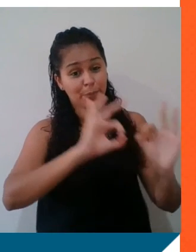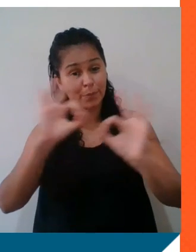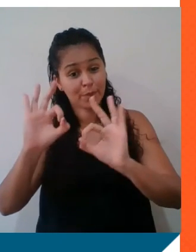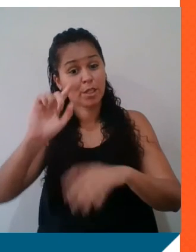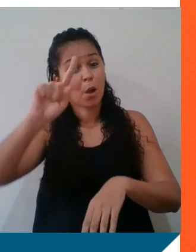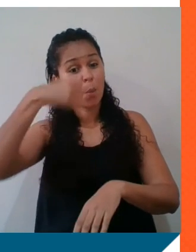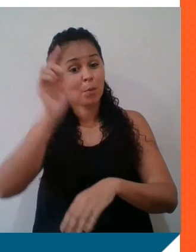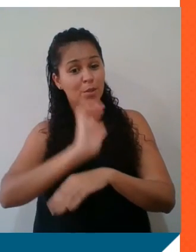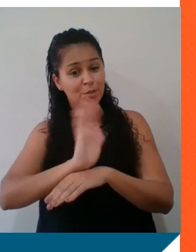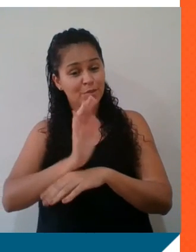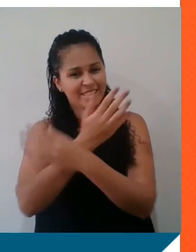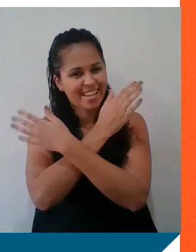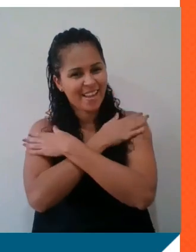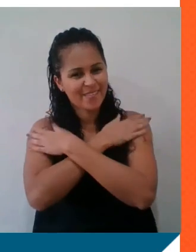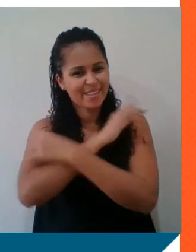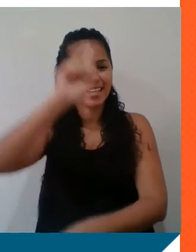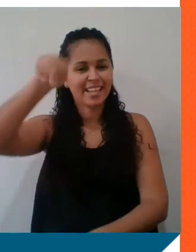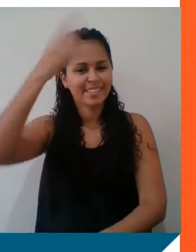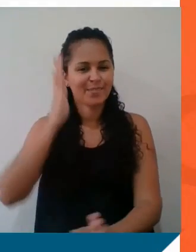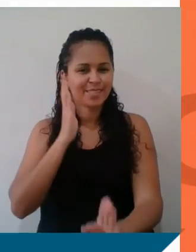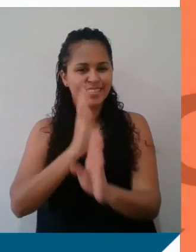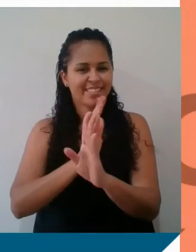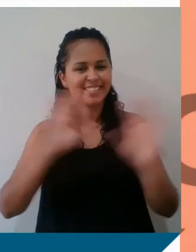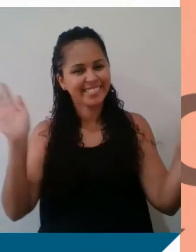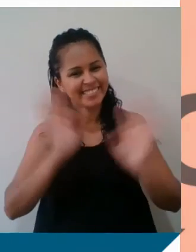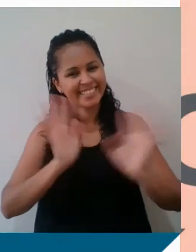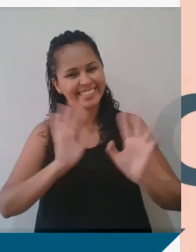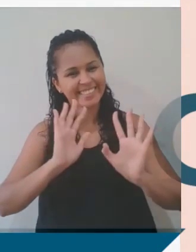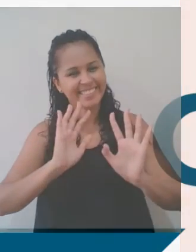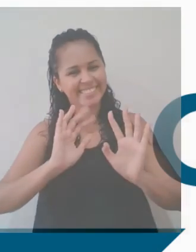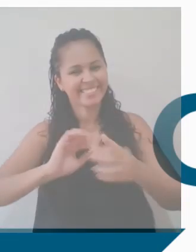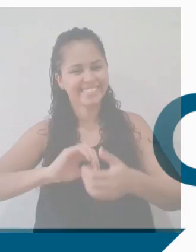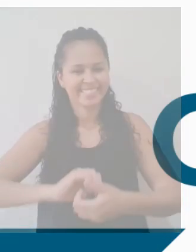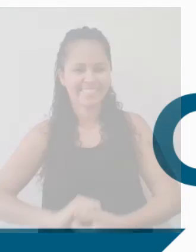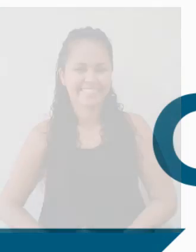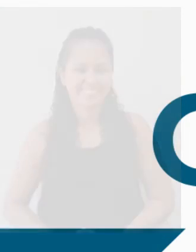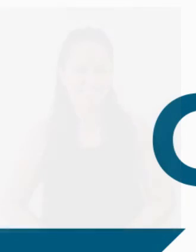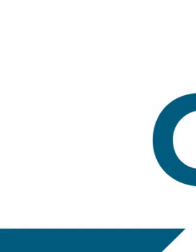assistam o próximo vídeo. Abraços e até a próxima. Tchau, tchau. Tchau, tchau.